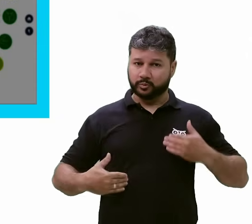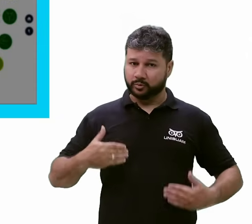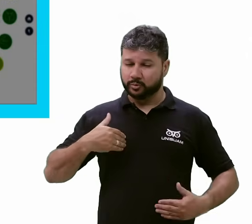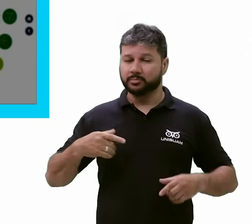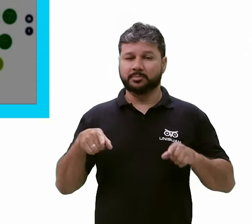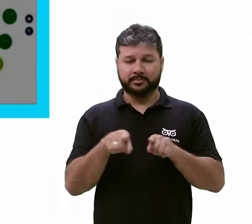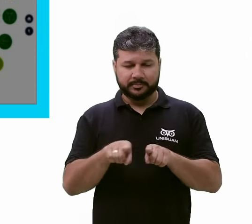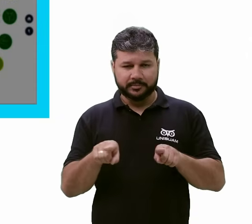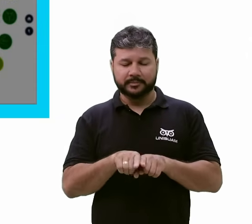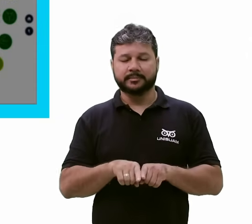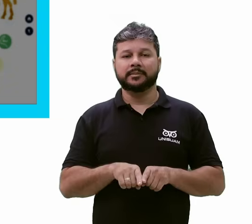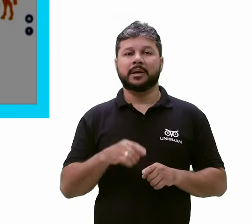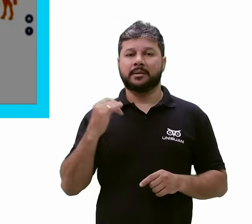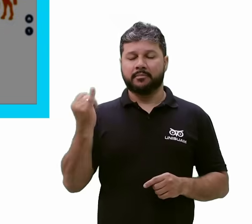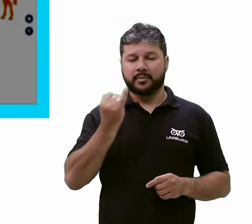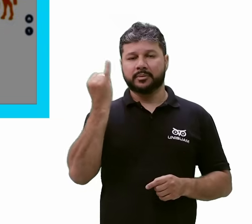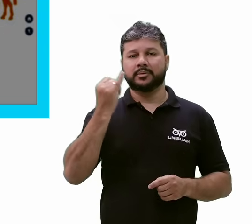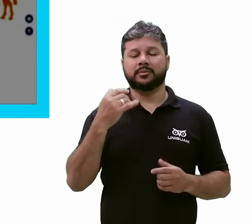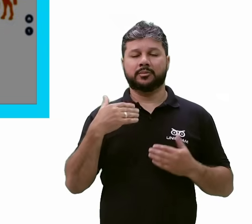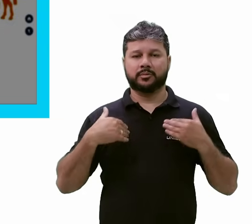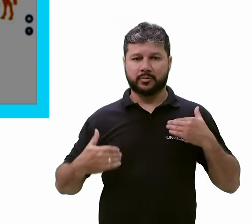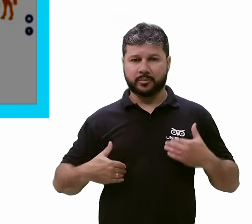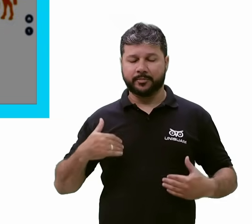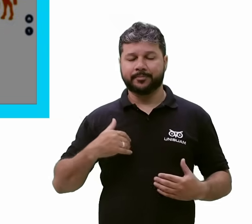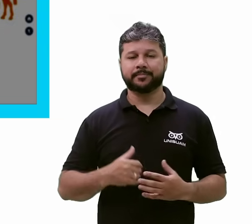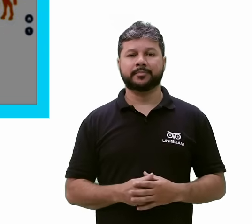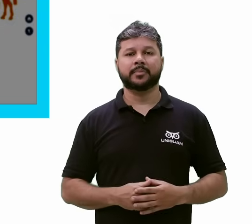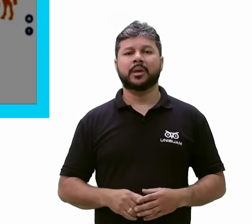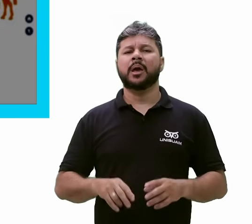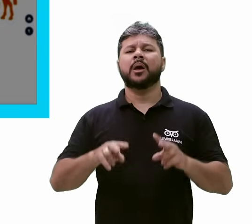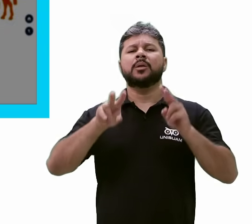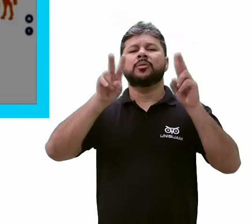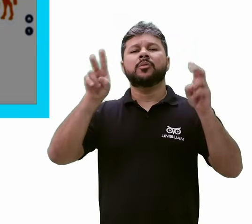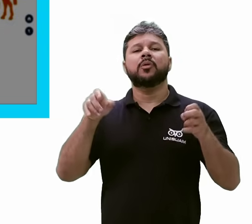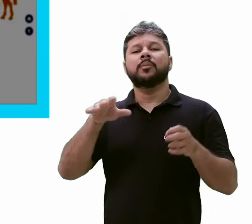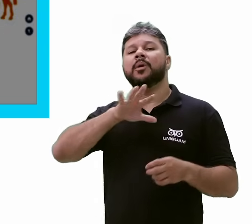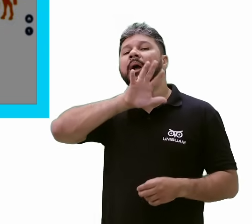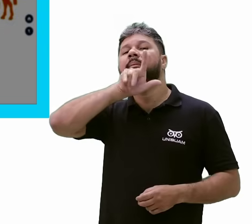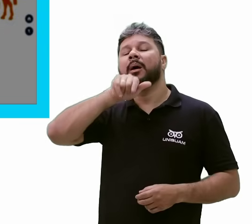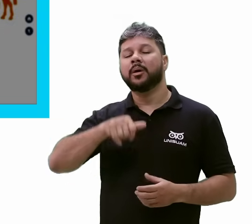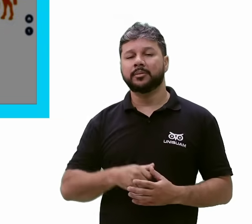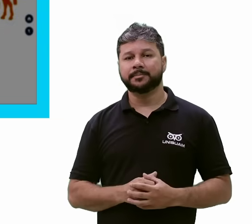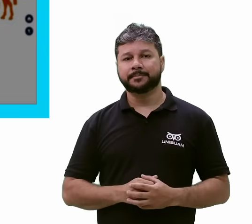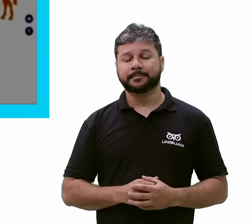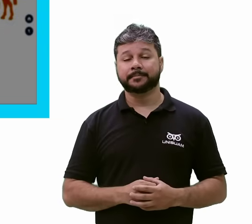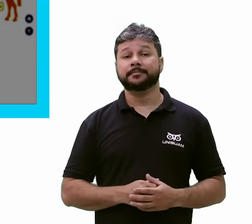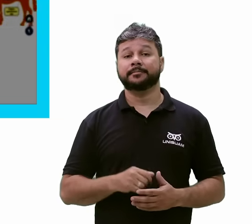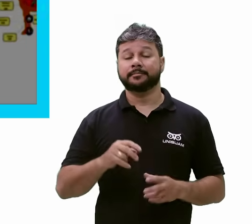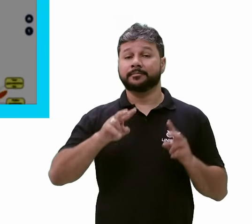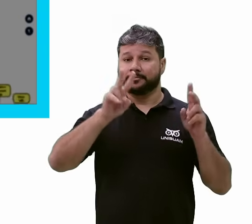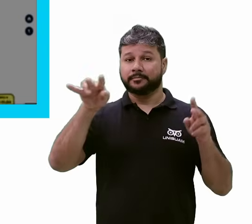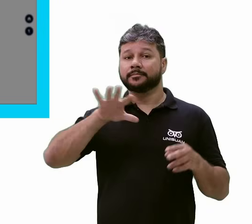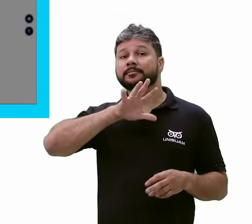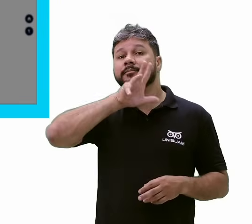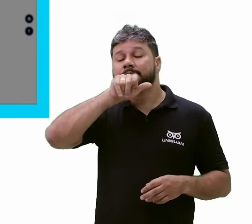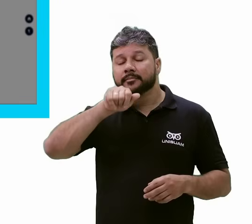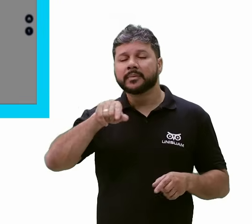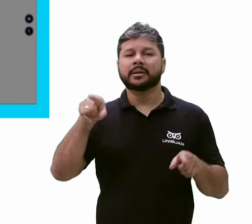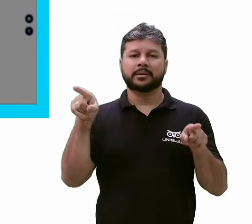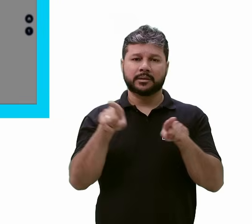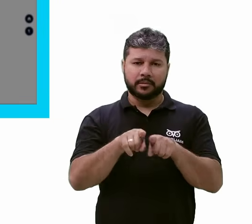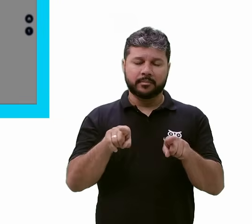receptores fisiológicos, tá? De grande importância. Com relação aos animais. Bom, os animais